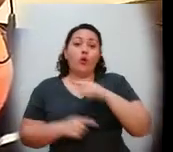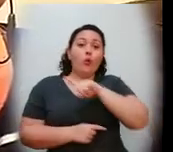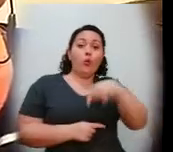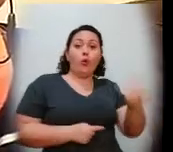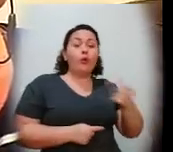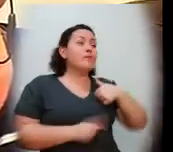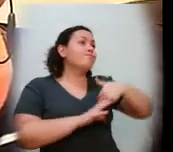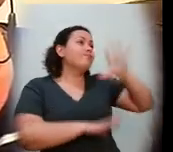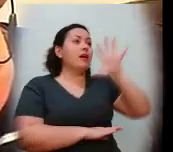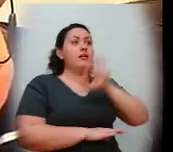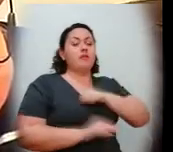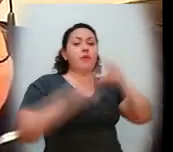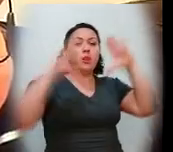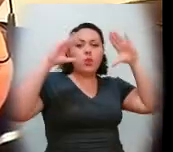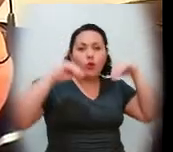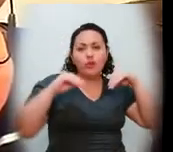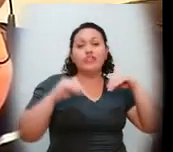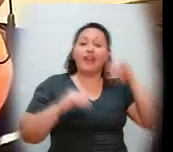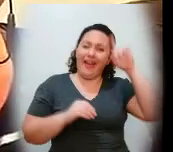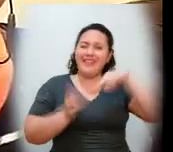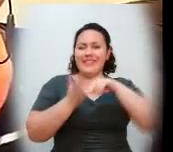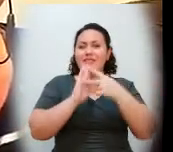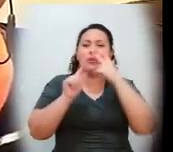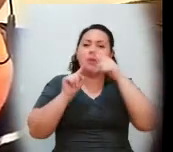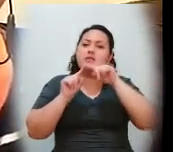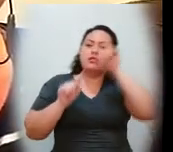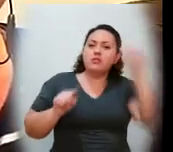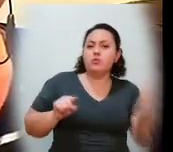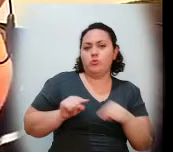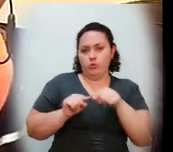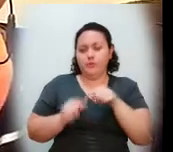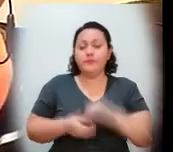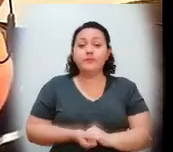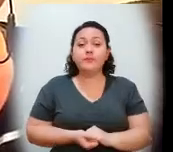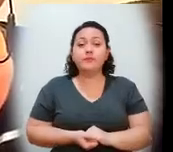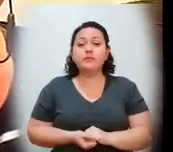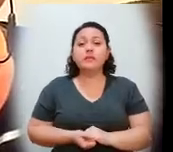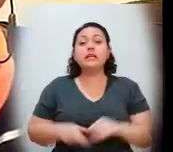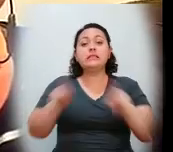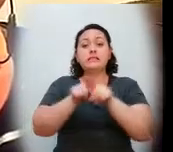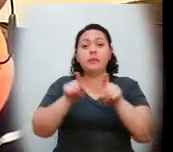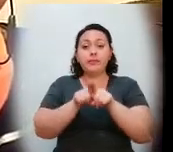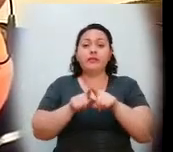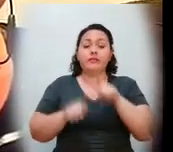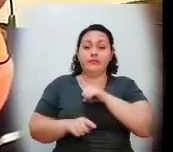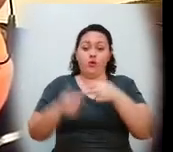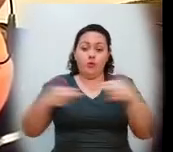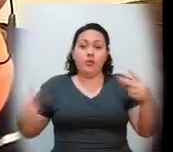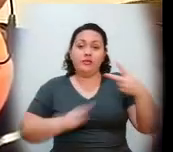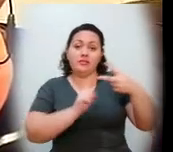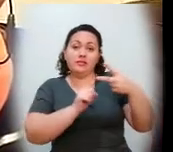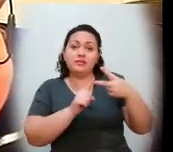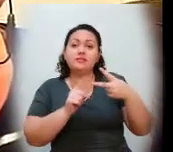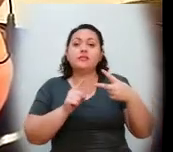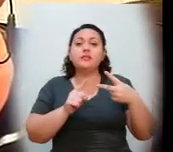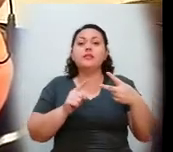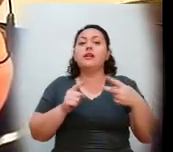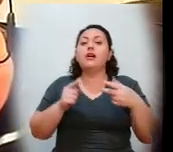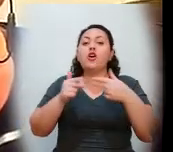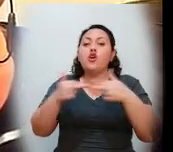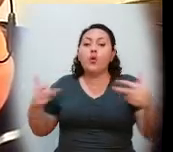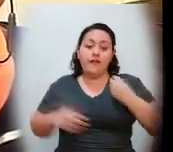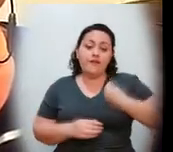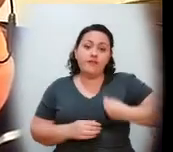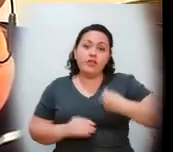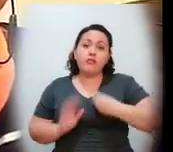são relacionadas a essas questões. Tem aquelas questões que são as precipitantes, que a gente diz, que são aquelas